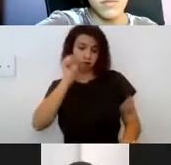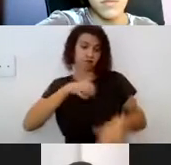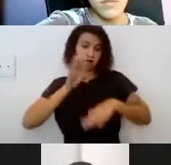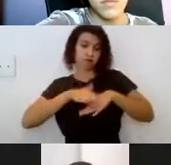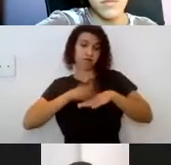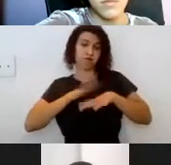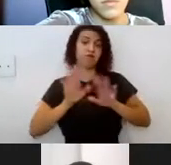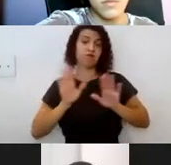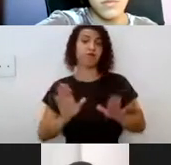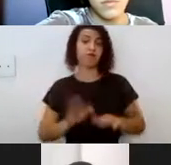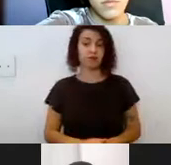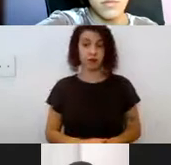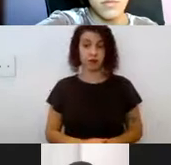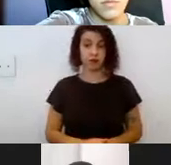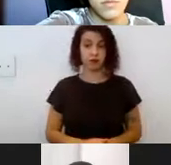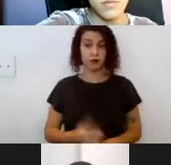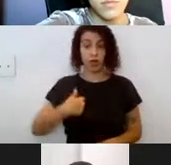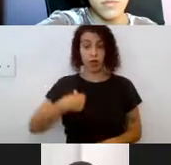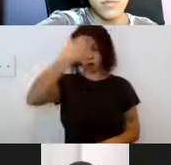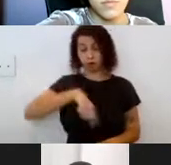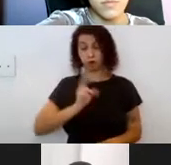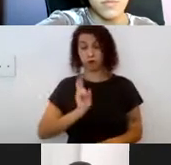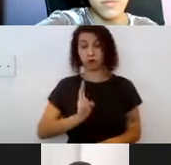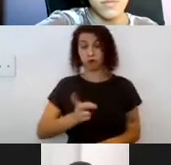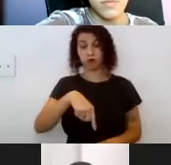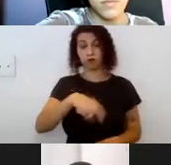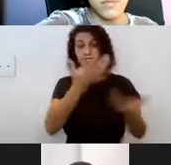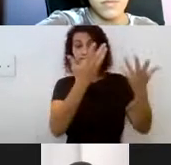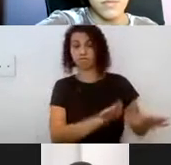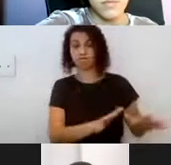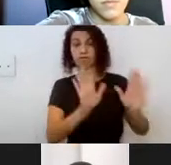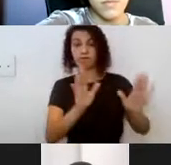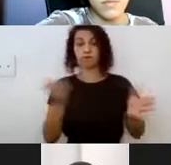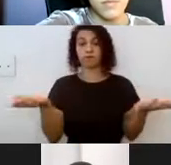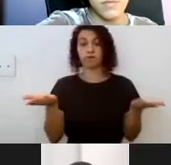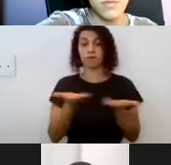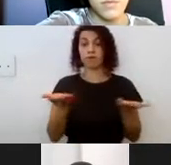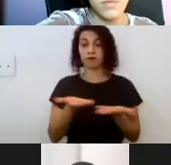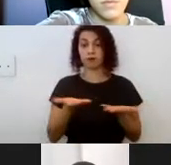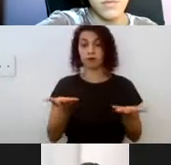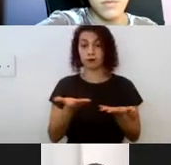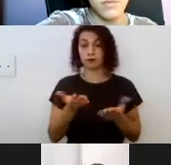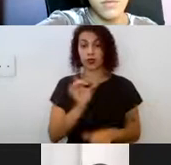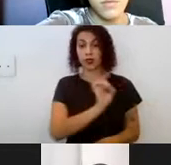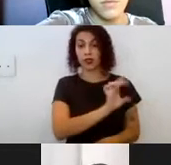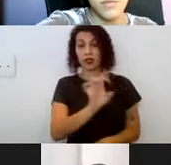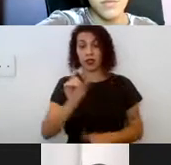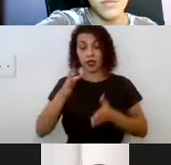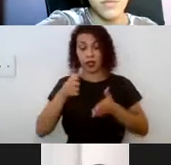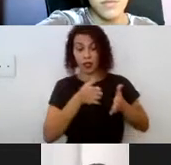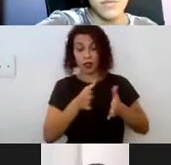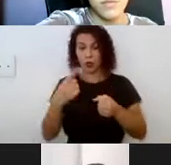eu sou ainda que não quero mais eu sou agora em cada Rua desta cidade